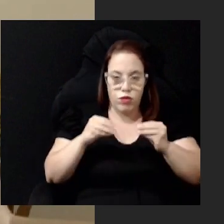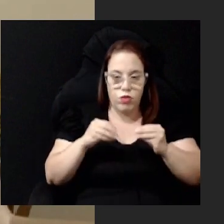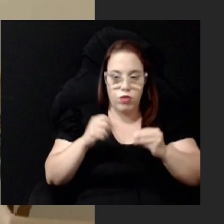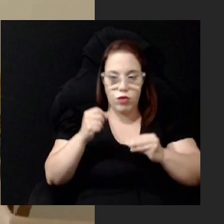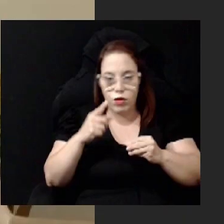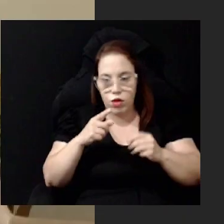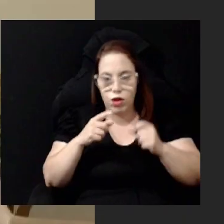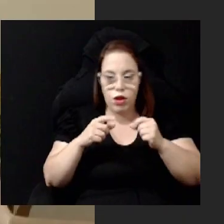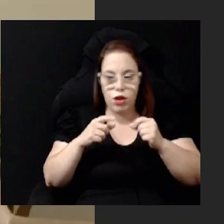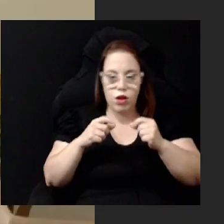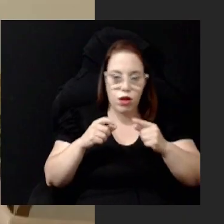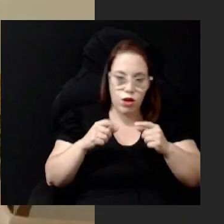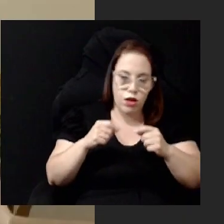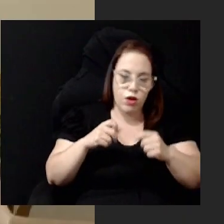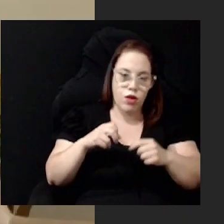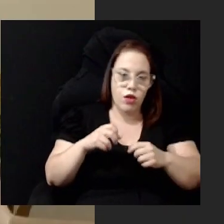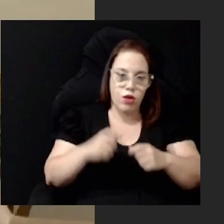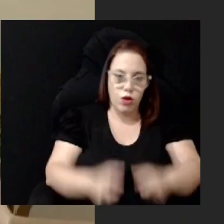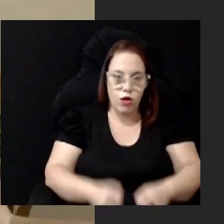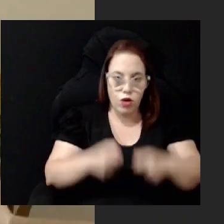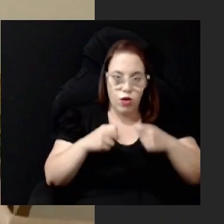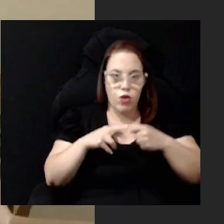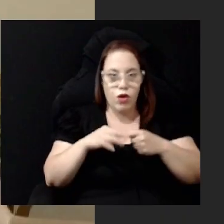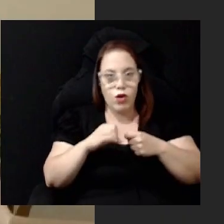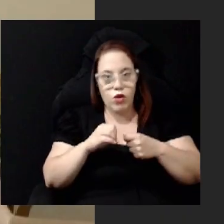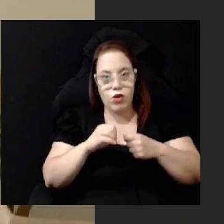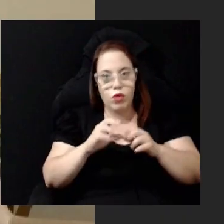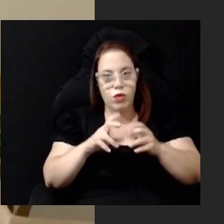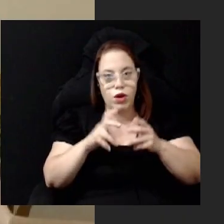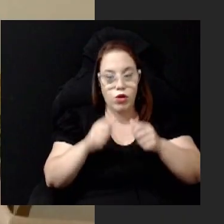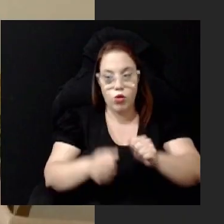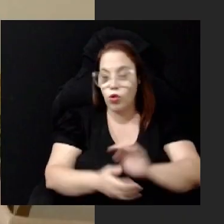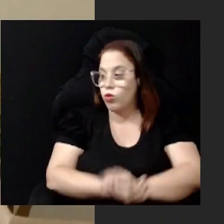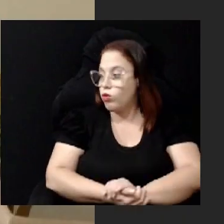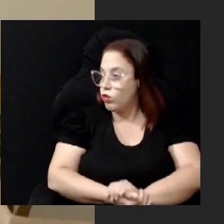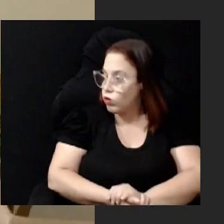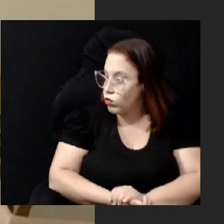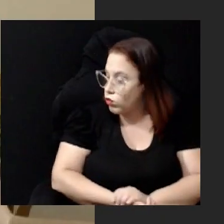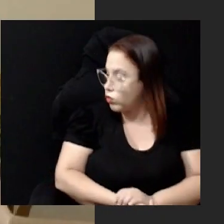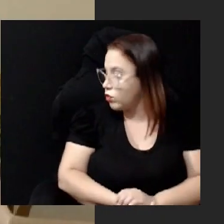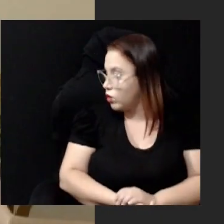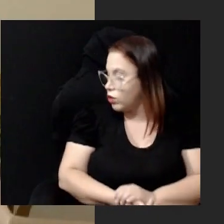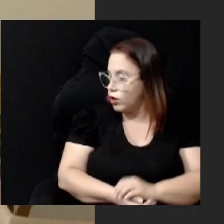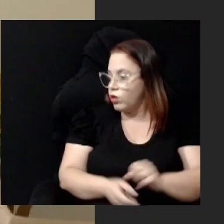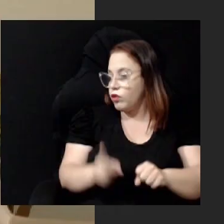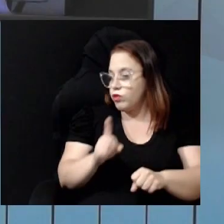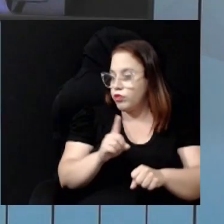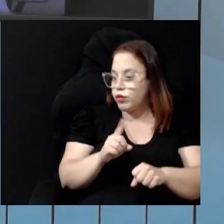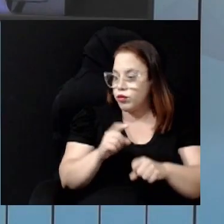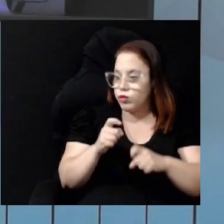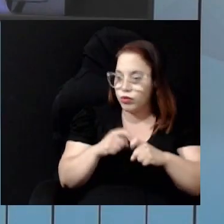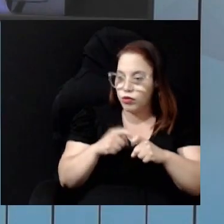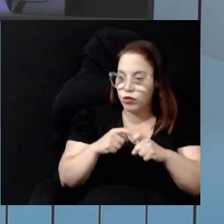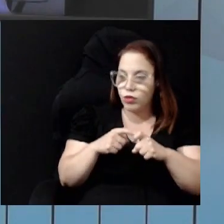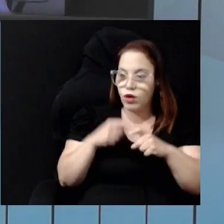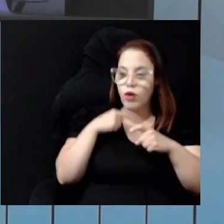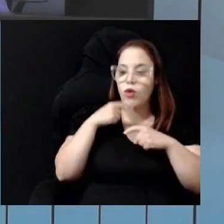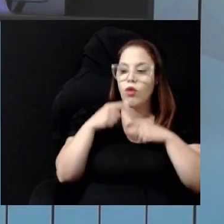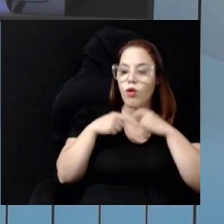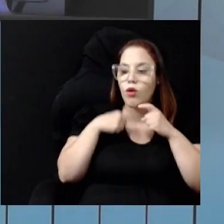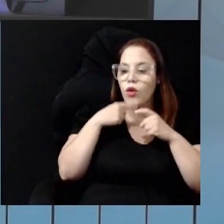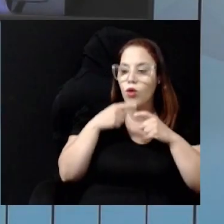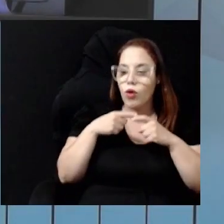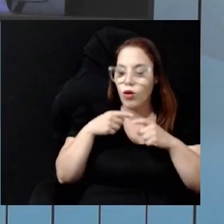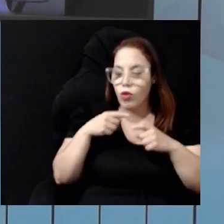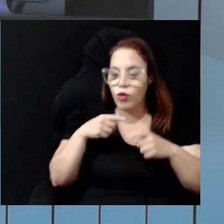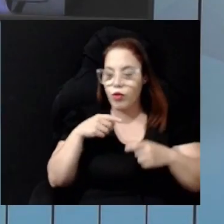cura para alguns subtipos de câncer ósseo, não necessariamente para todos. Doutor, agora é uma